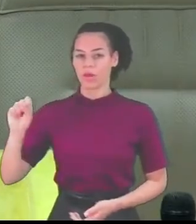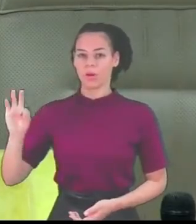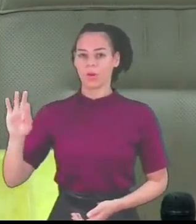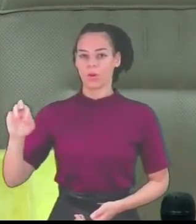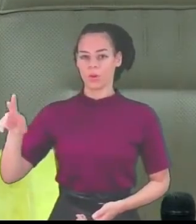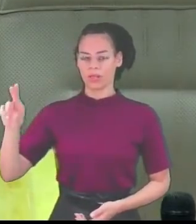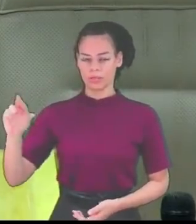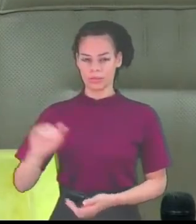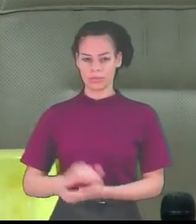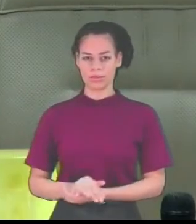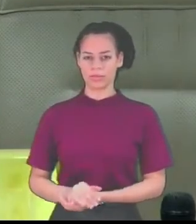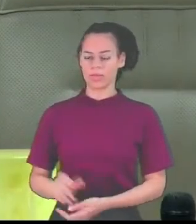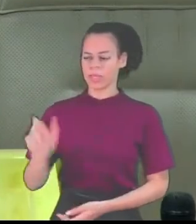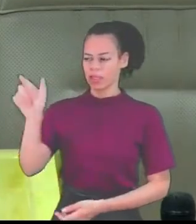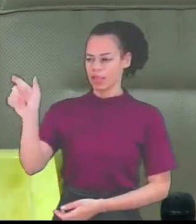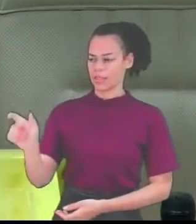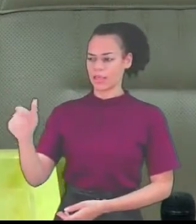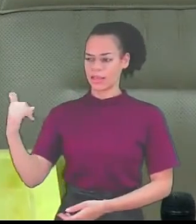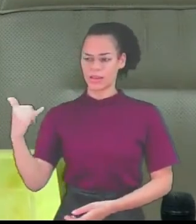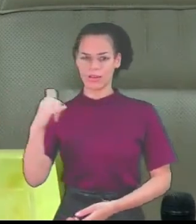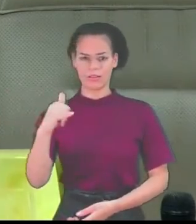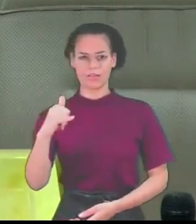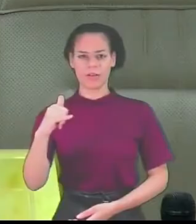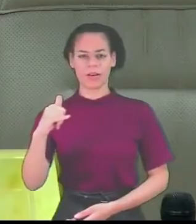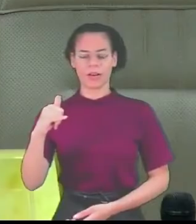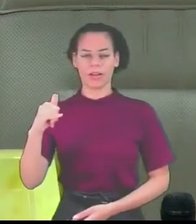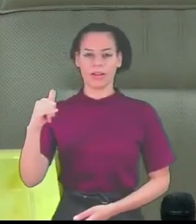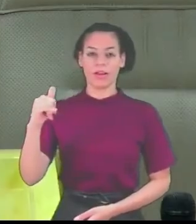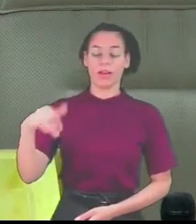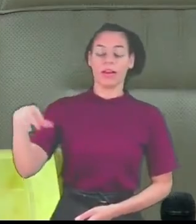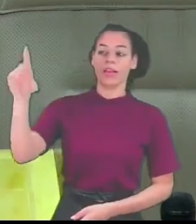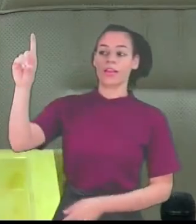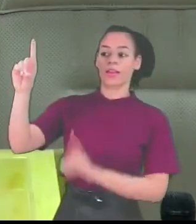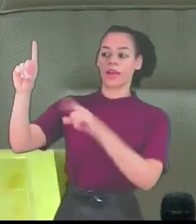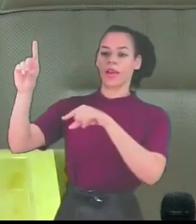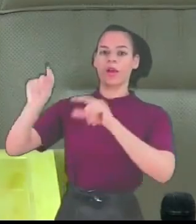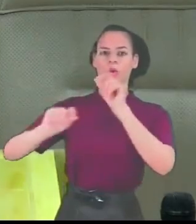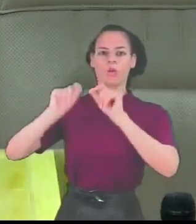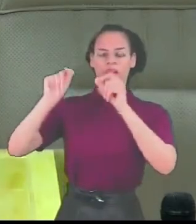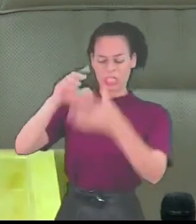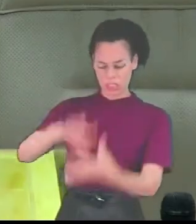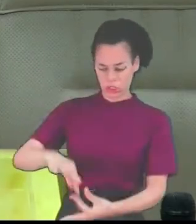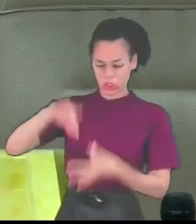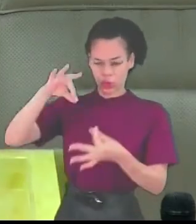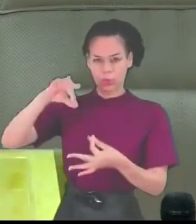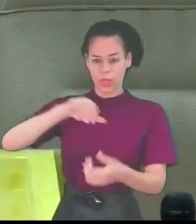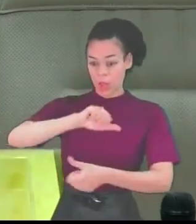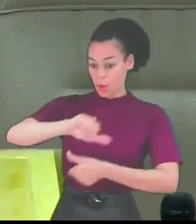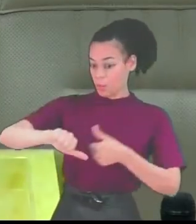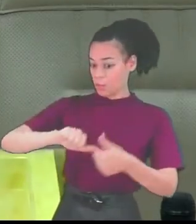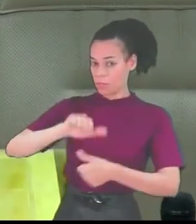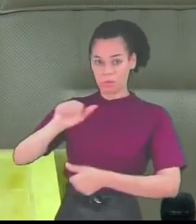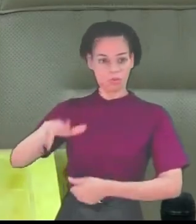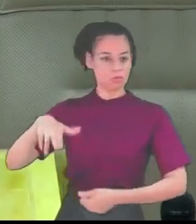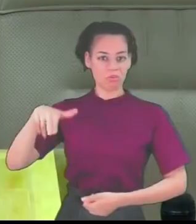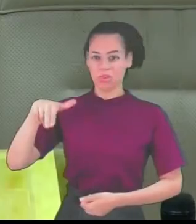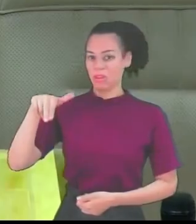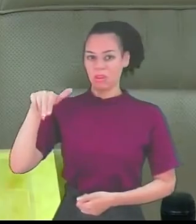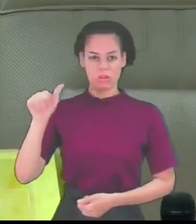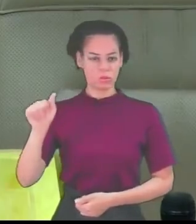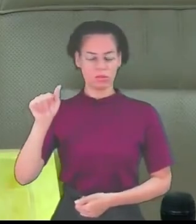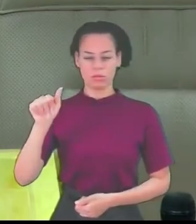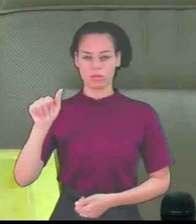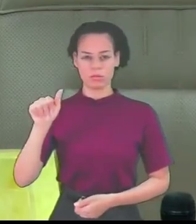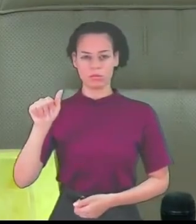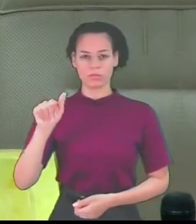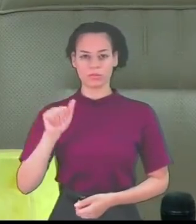vai dizer Deus é Espírito E mutável Em Seus